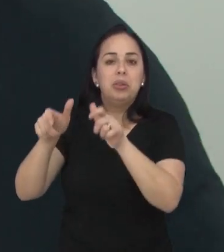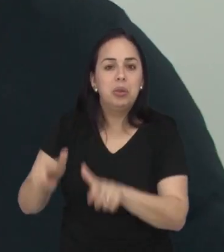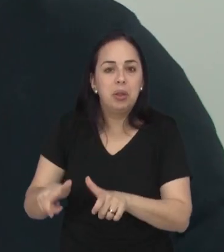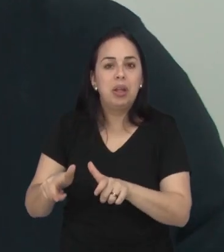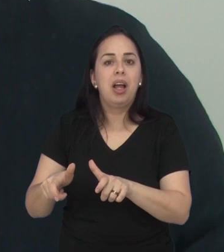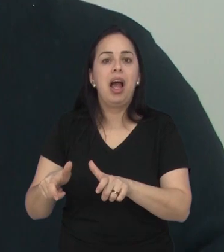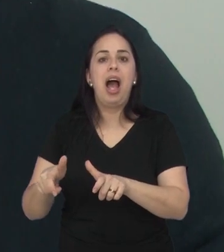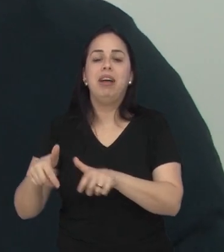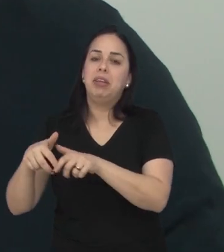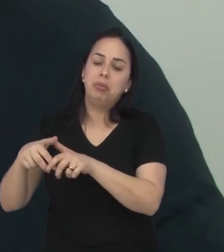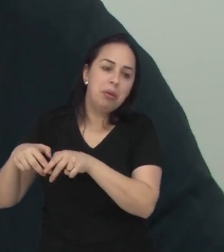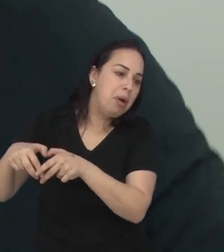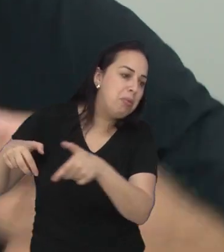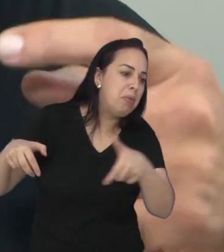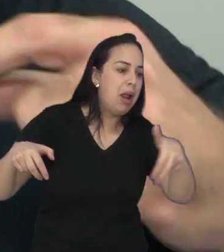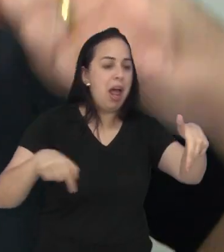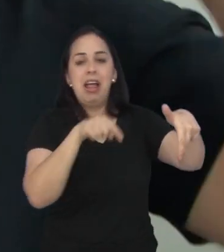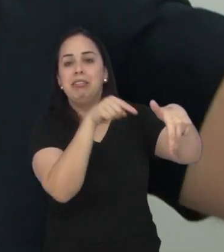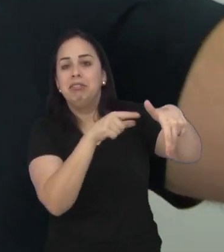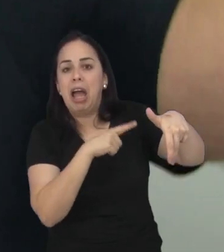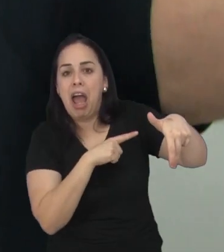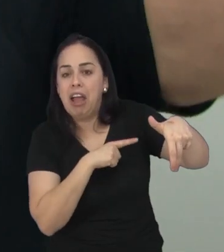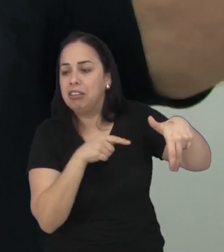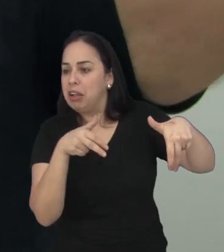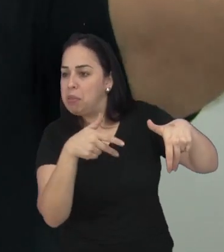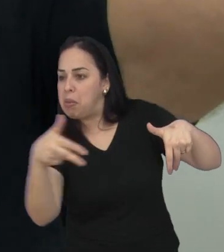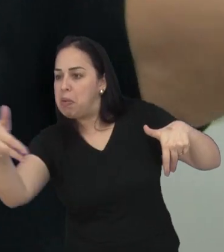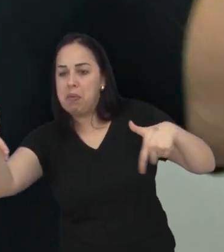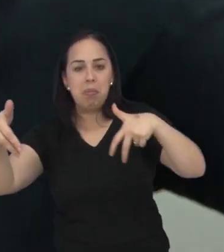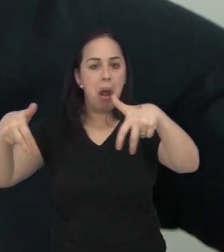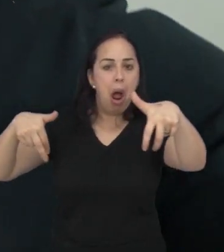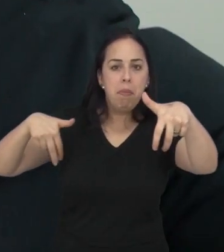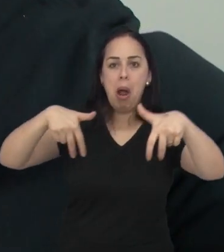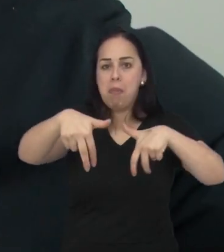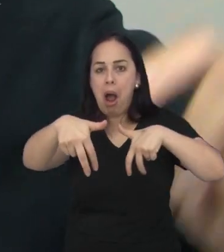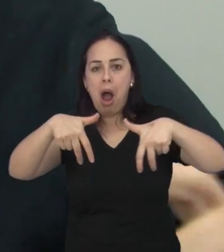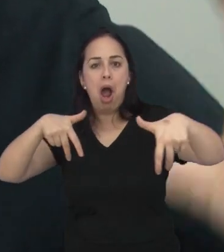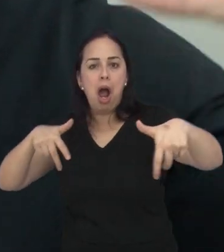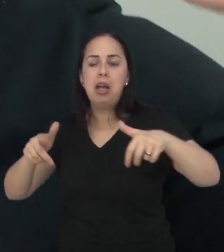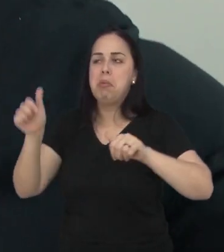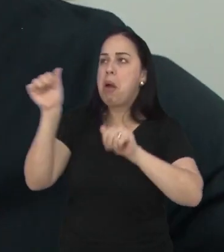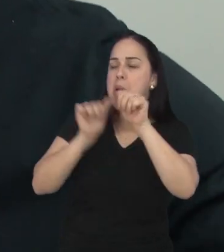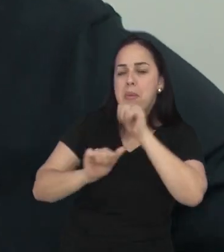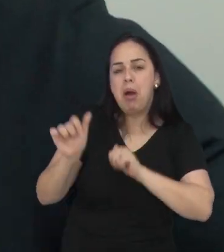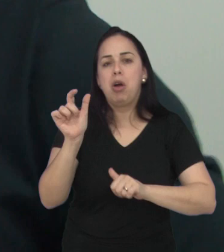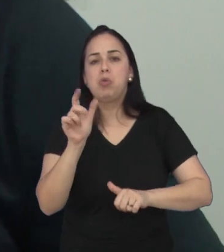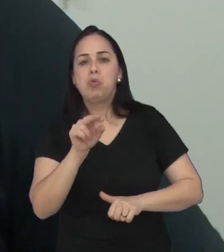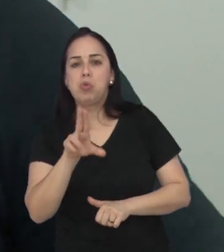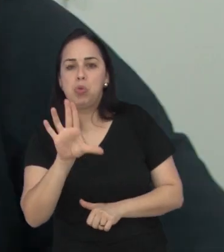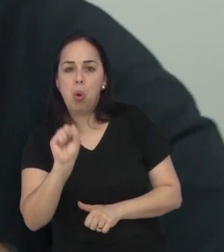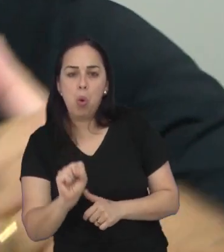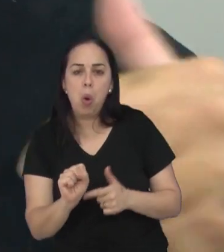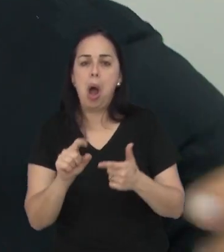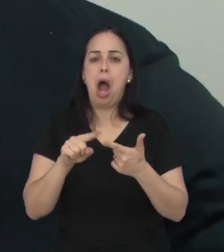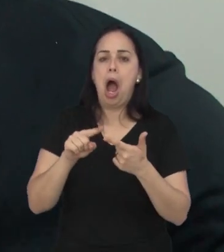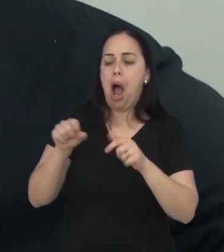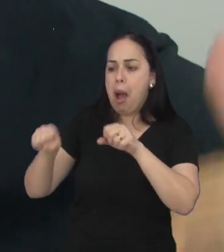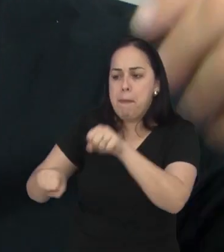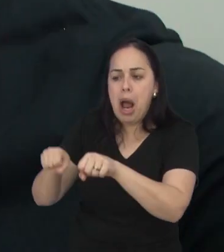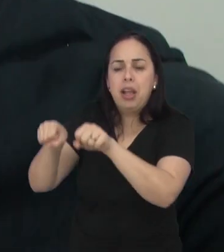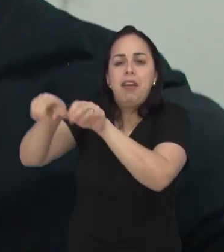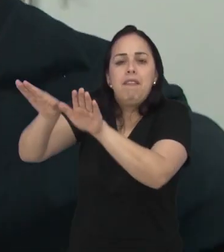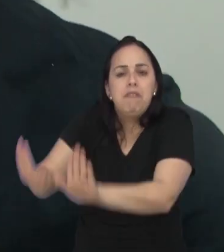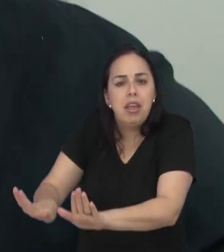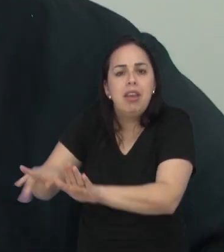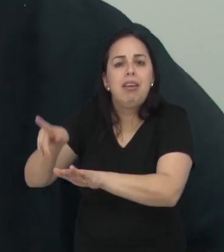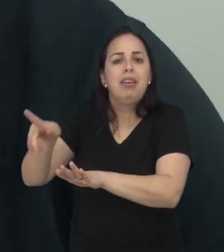Bike points ali de tal região Ah vamos lá numa outra que também tem lá vamos lincar uma outra dá pra gente parar a gente tomar uma água a gente tomar um suco